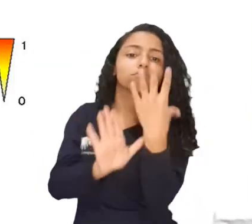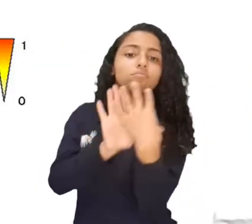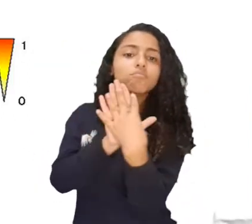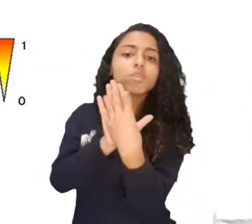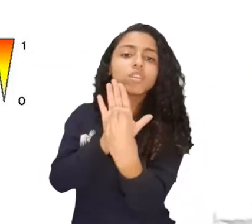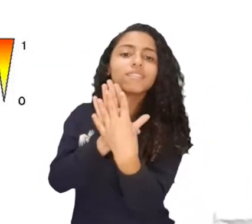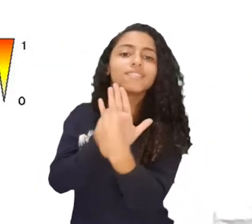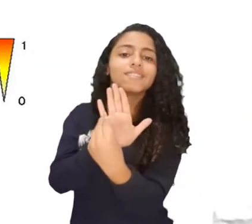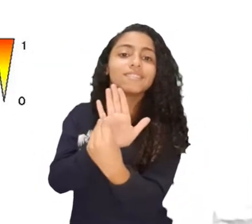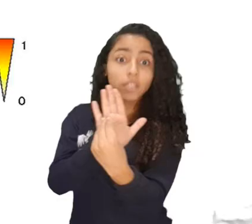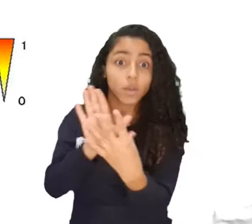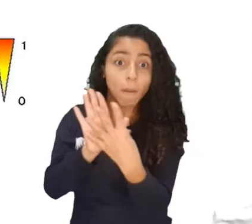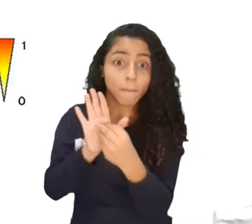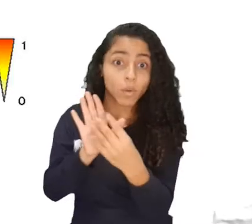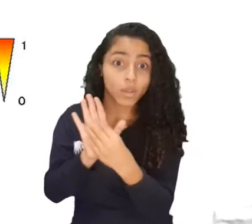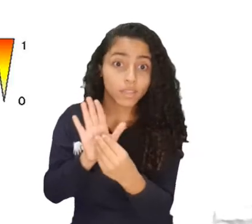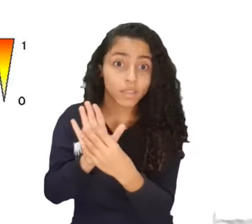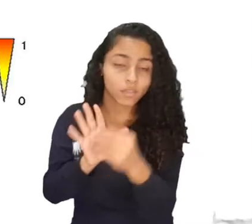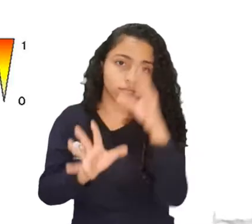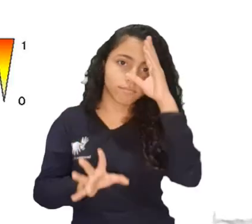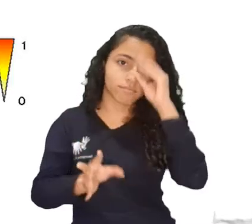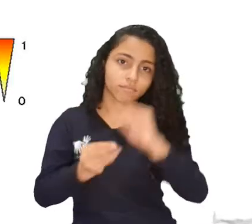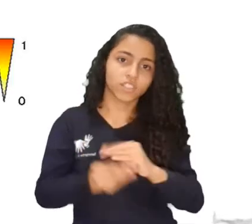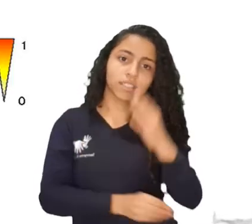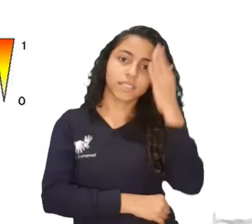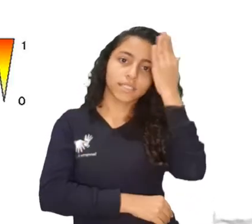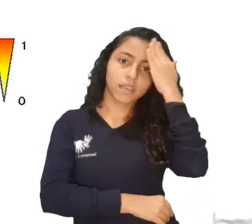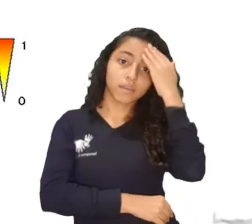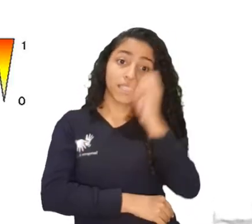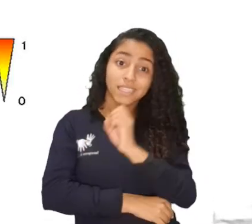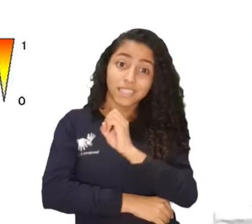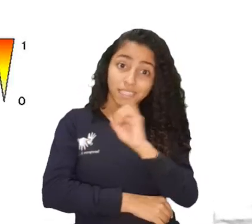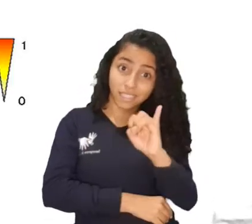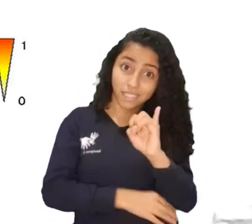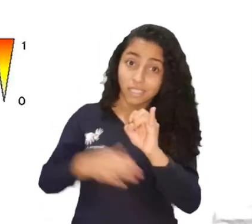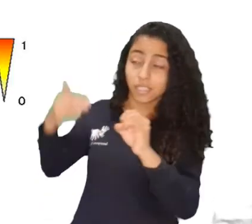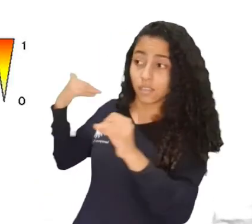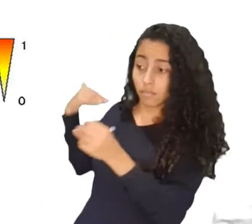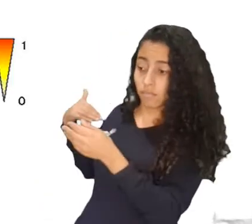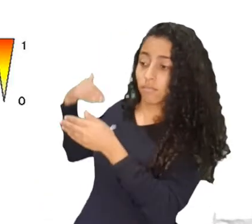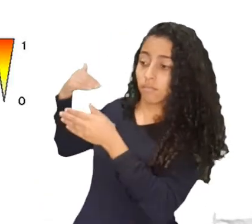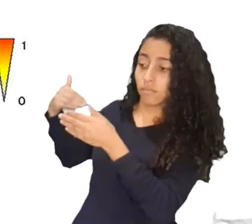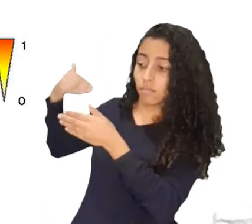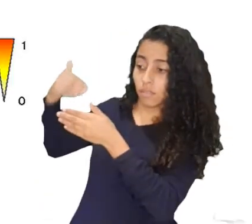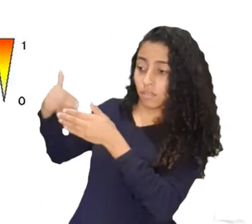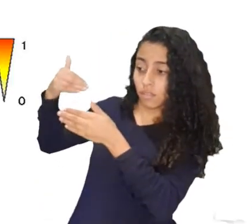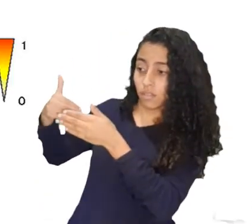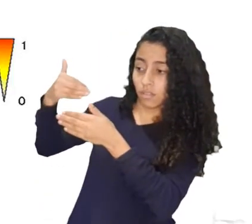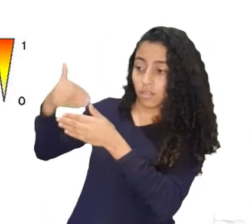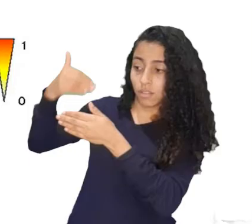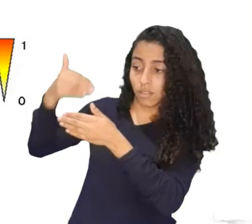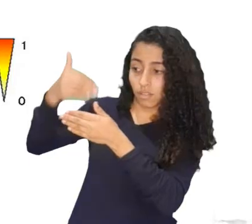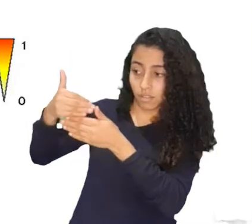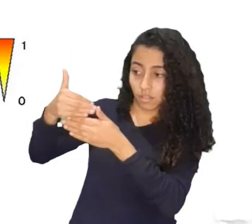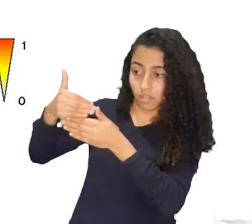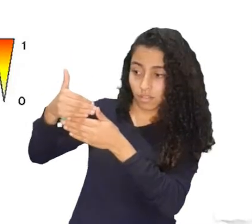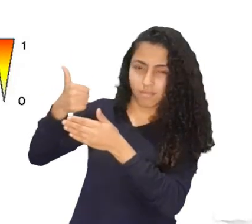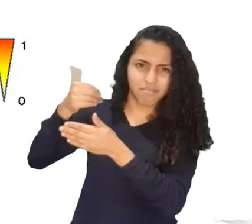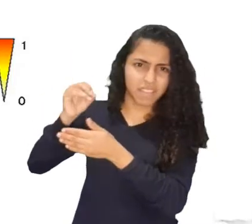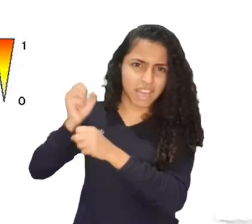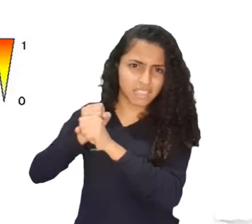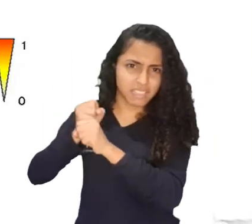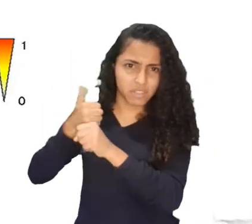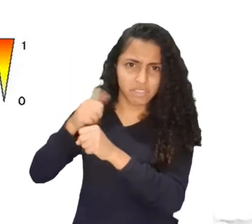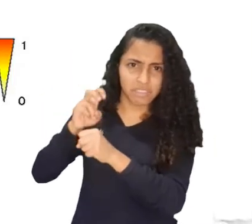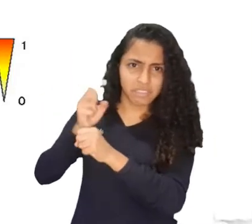dizer que, se tudo acontecer como eu tenho visto, se tudo acontecer como nos últimos 10, 15, 30 anos,